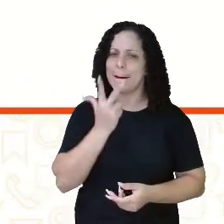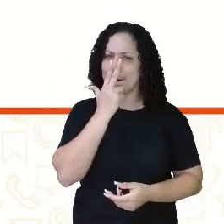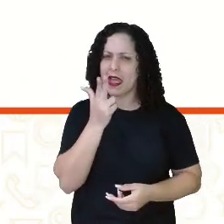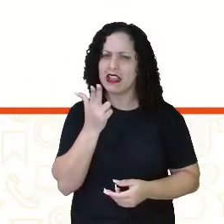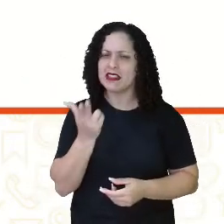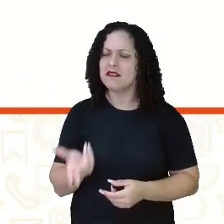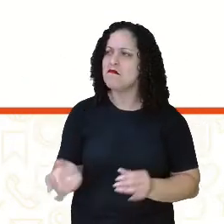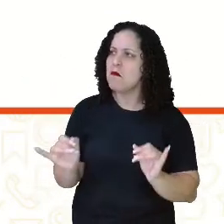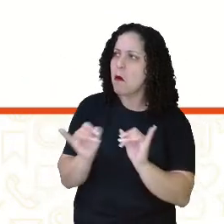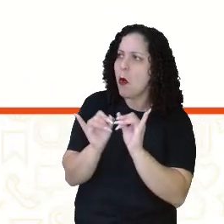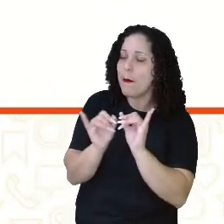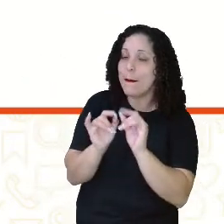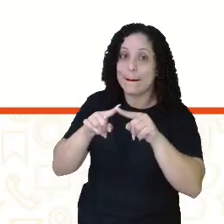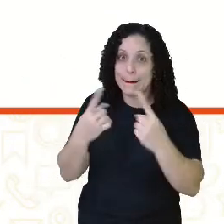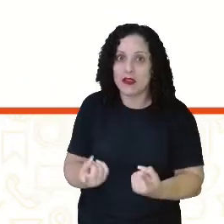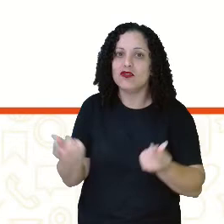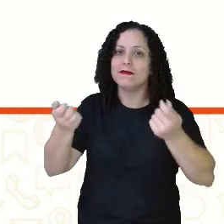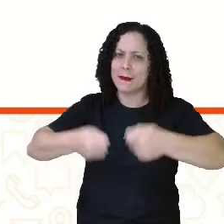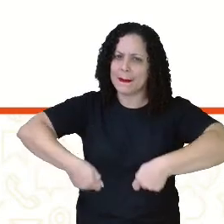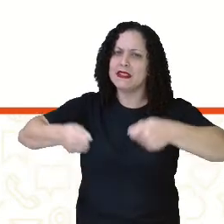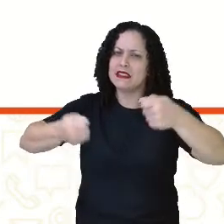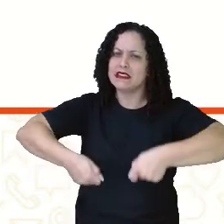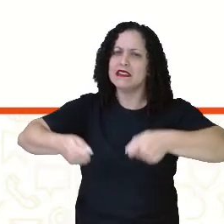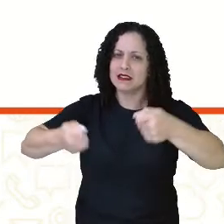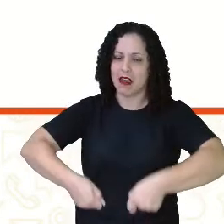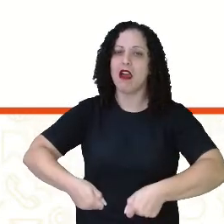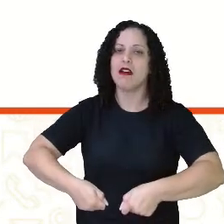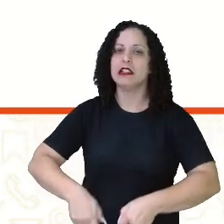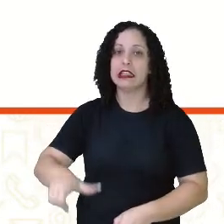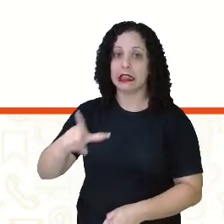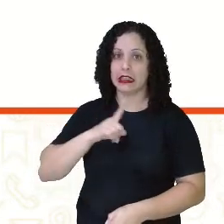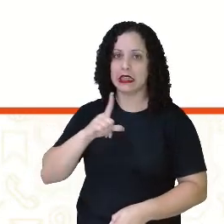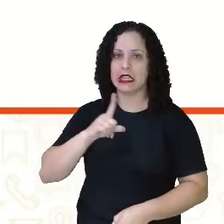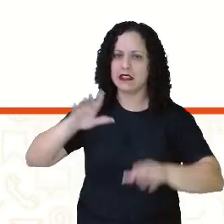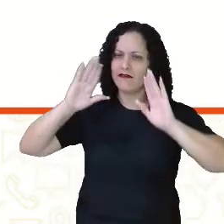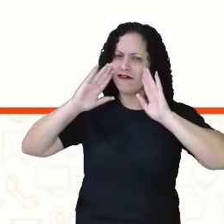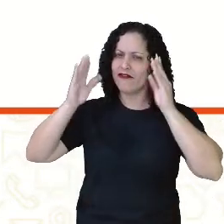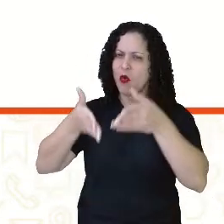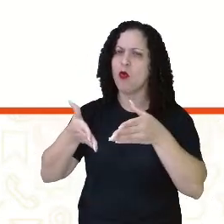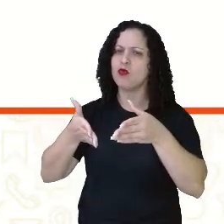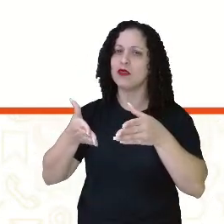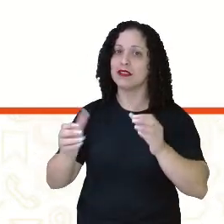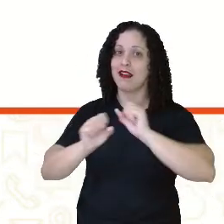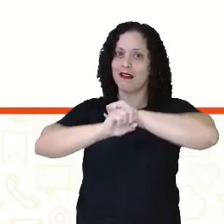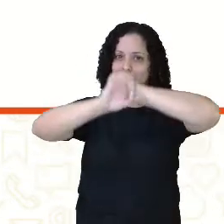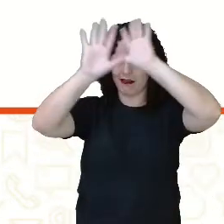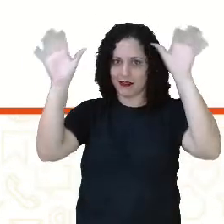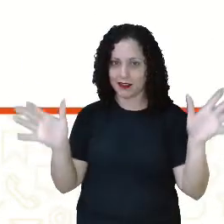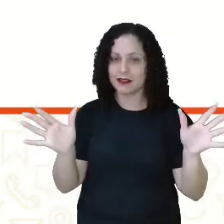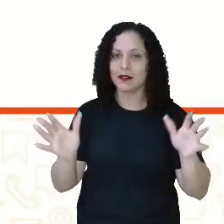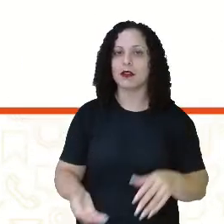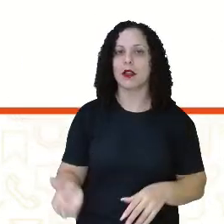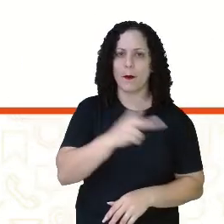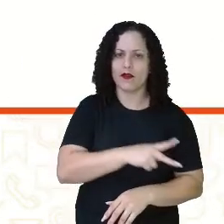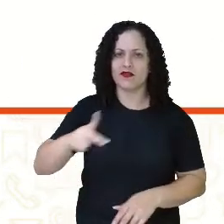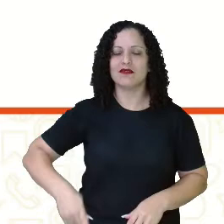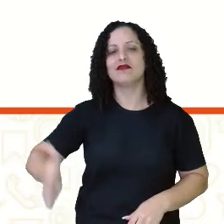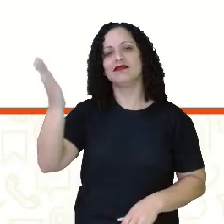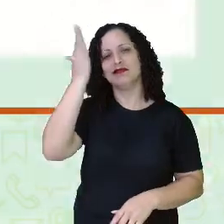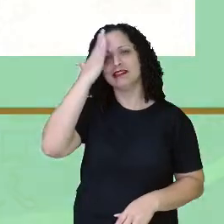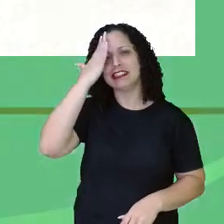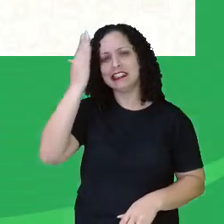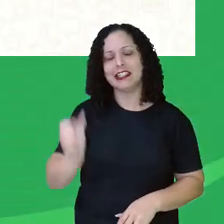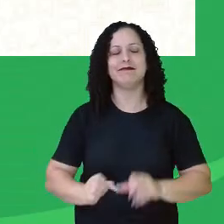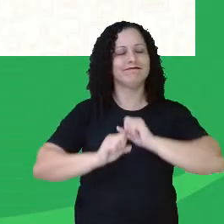insignificante, mas que precisa ter esse contexto compreendido pelo professor para que na sua